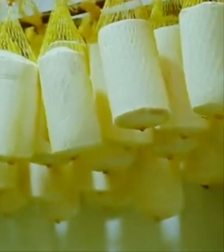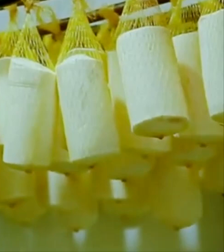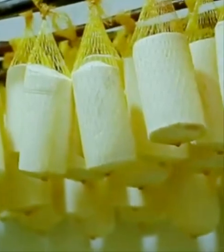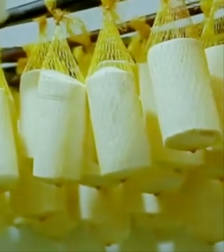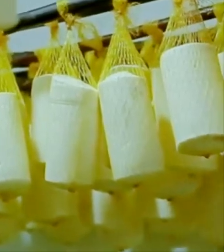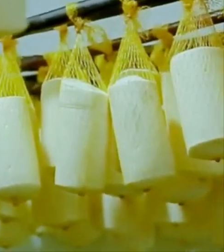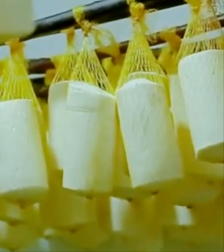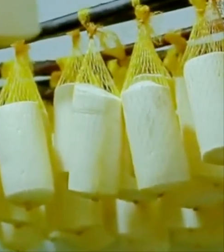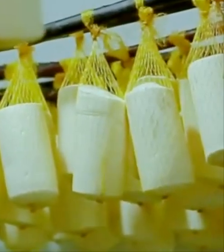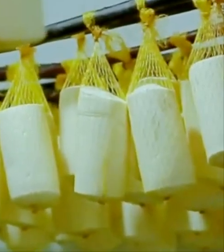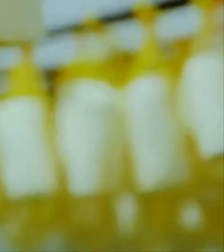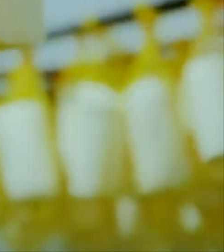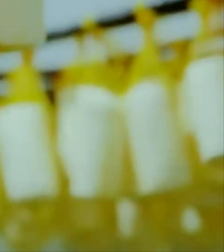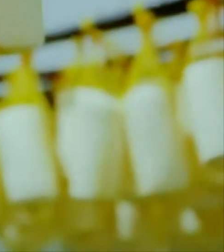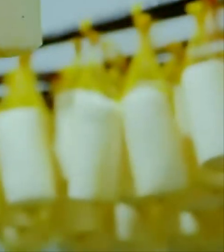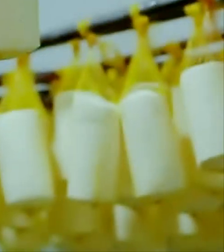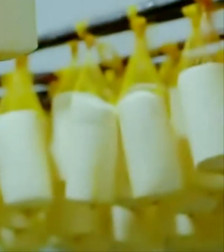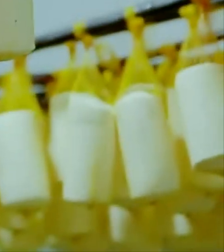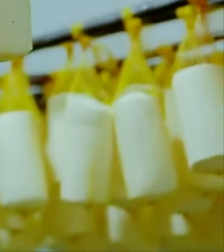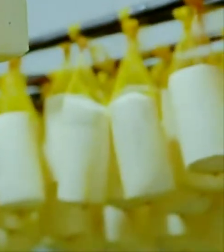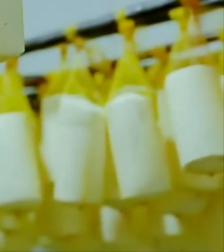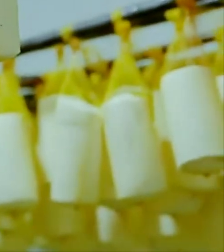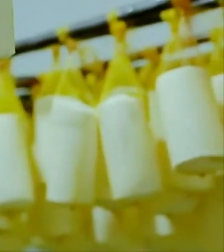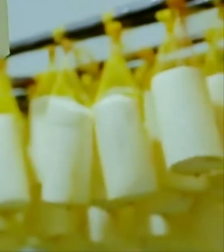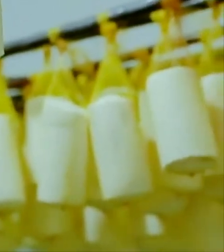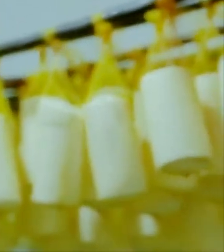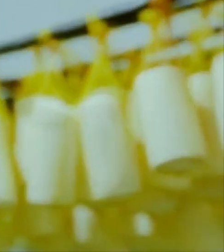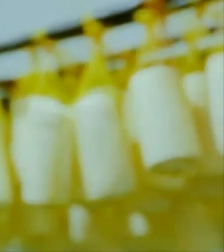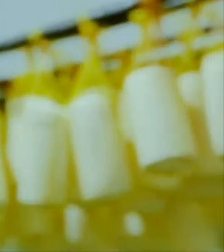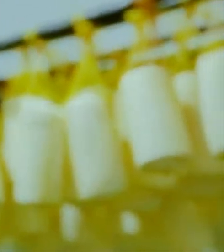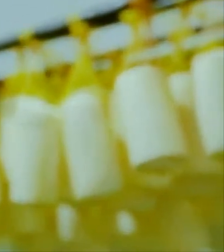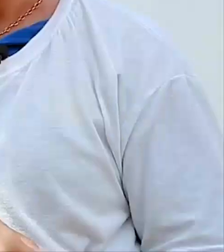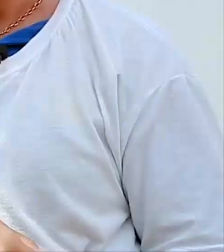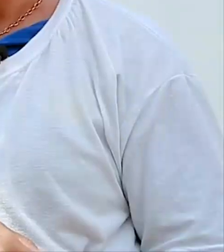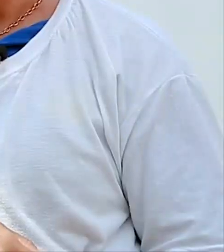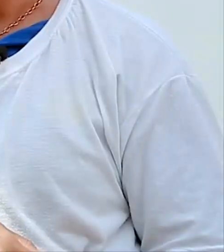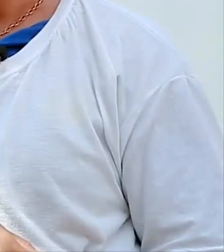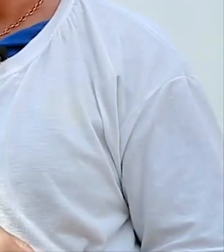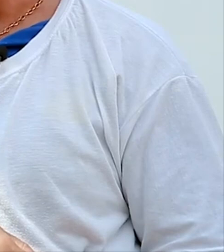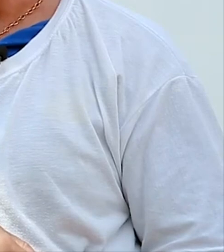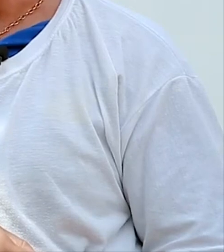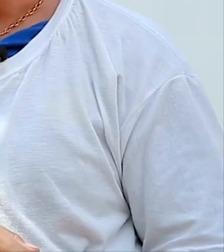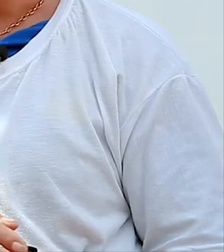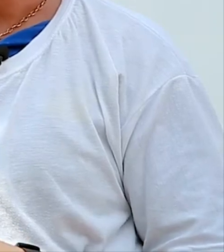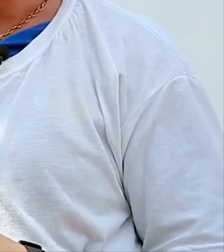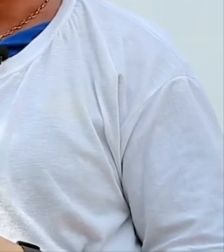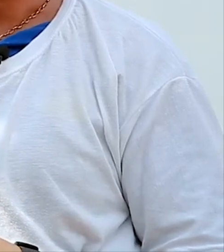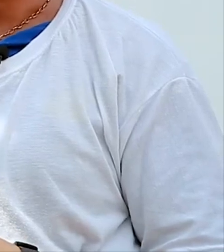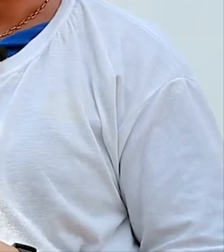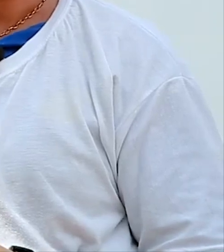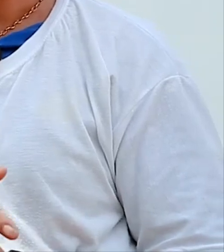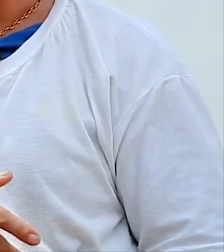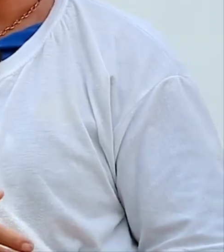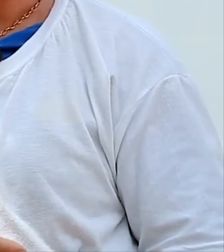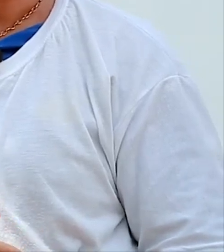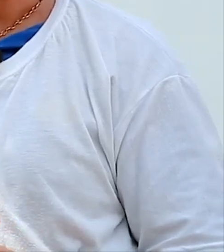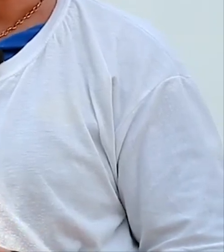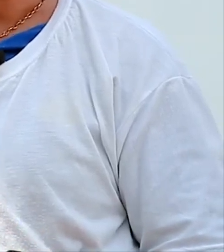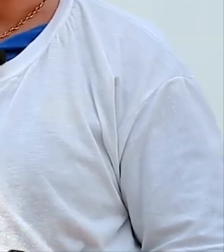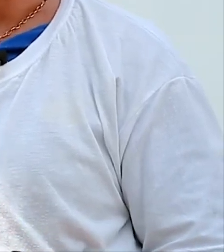esposo. Somos em 4. A gente trabalha assim, a gente vende 70% aqui no Paiol do Queijo,